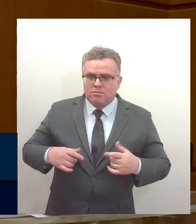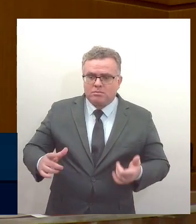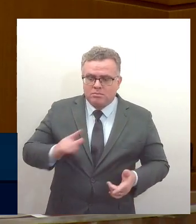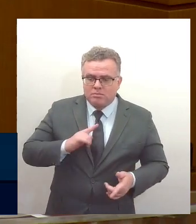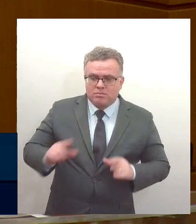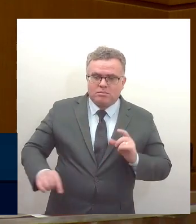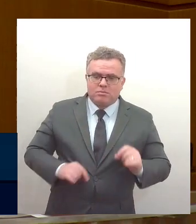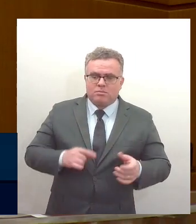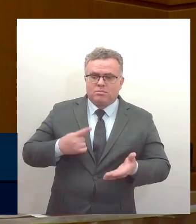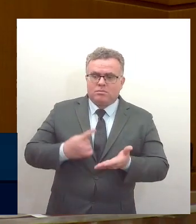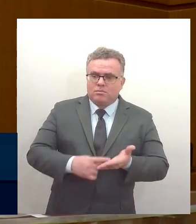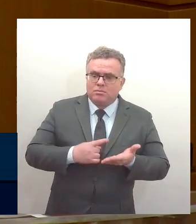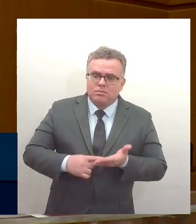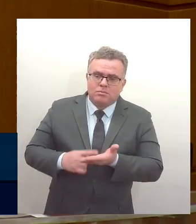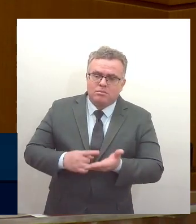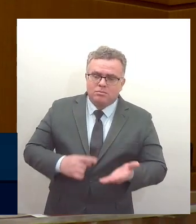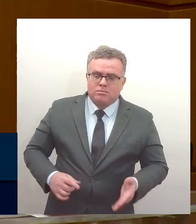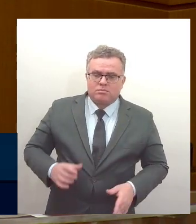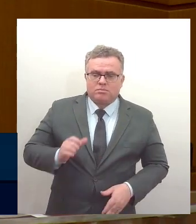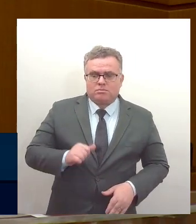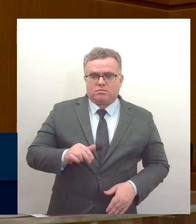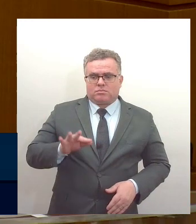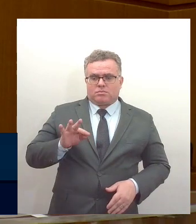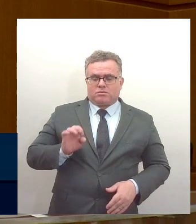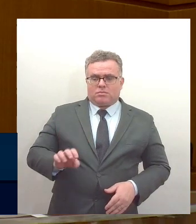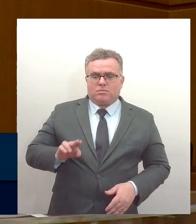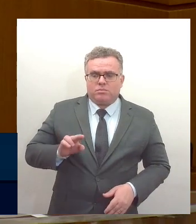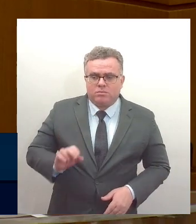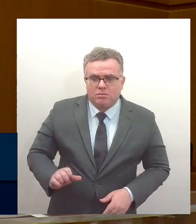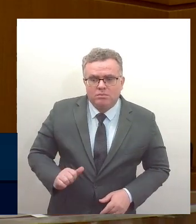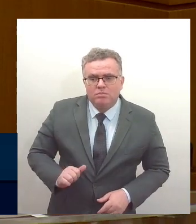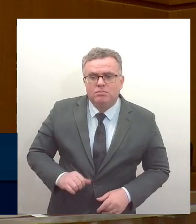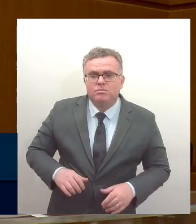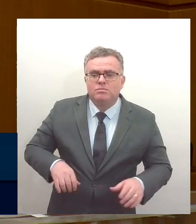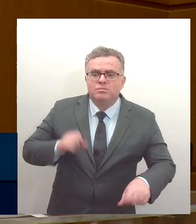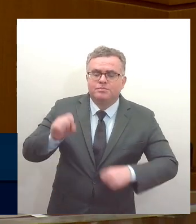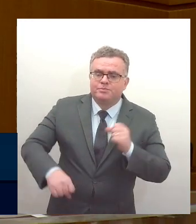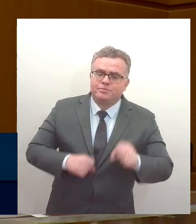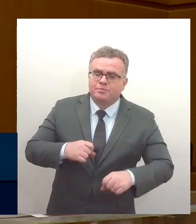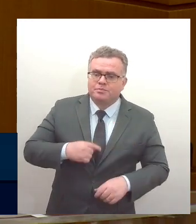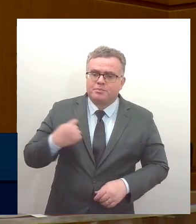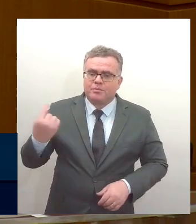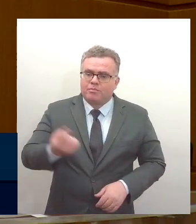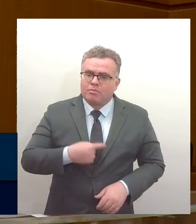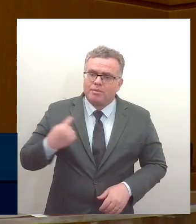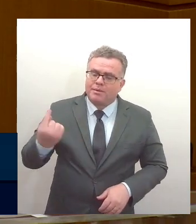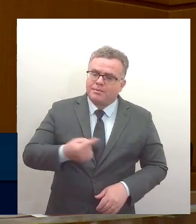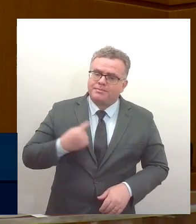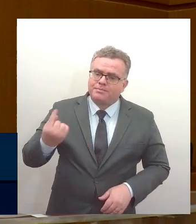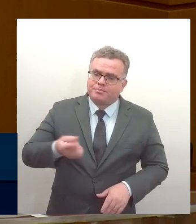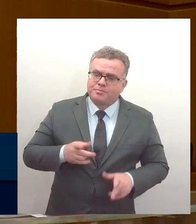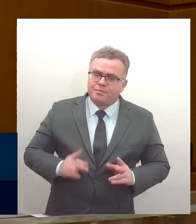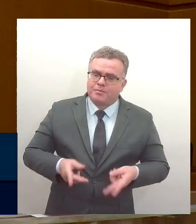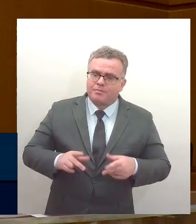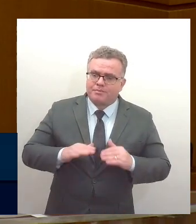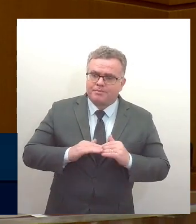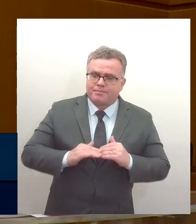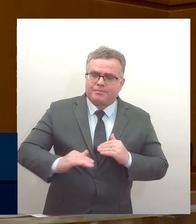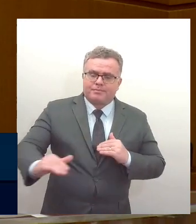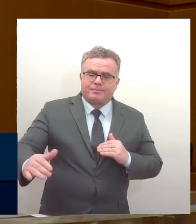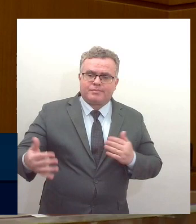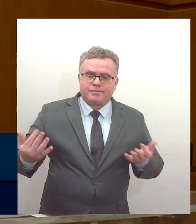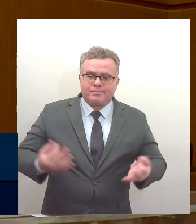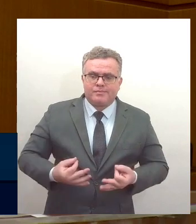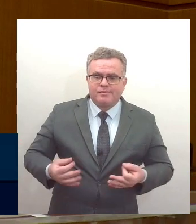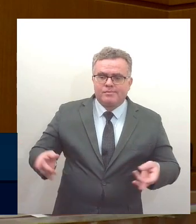ciclismo. Serão realizadas 3 voltas num trajeto praticamente plano, com muito vento e calor, chegando na praia